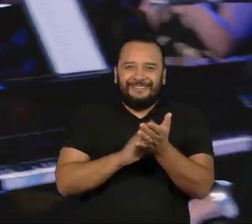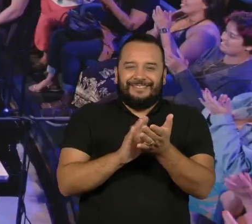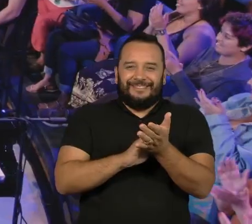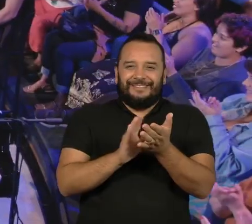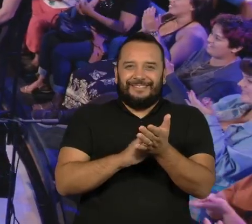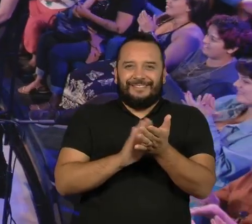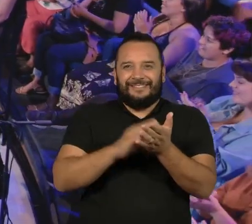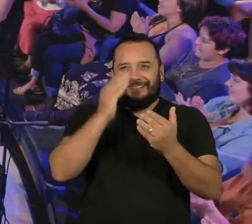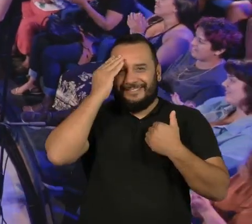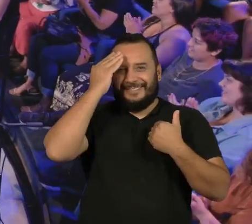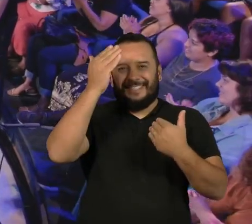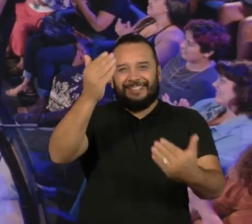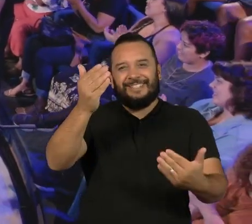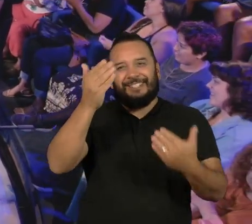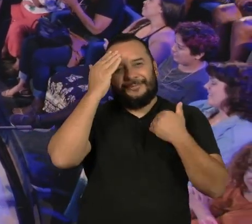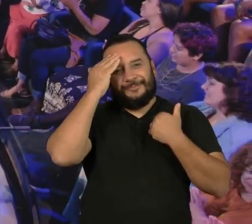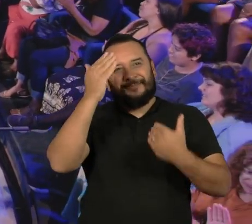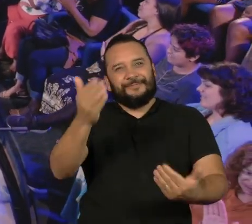Obrigado.